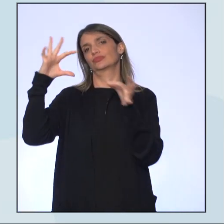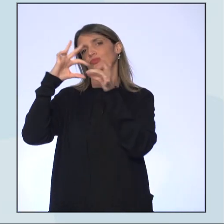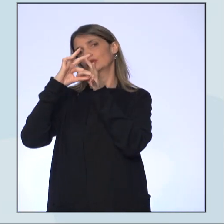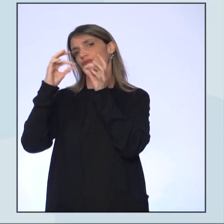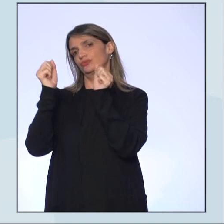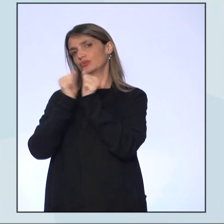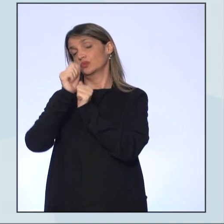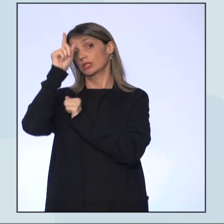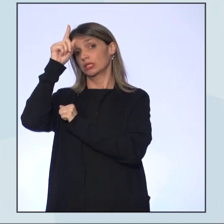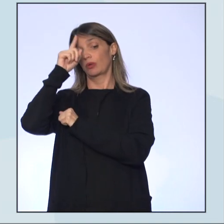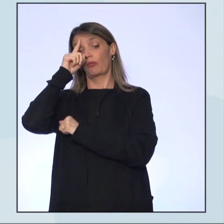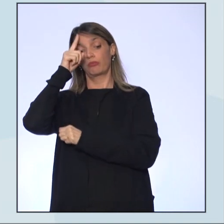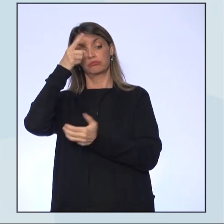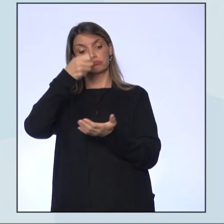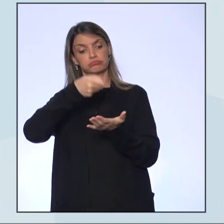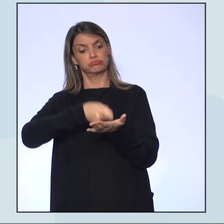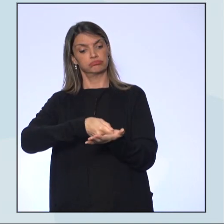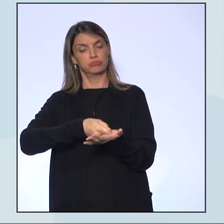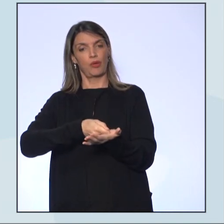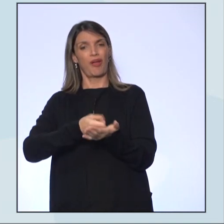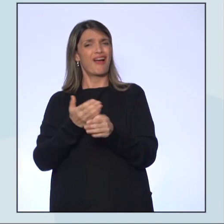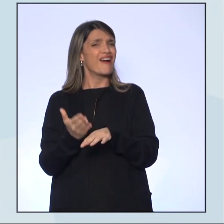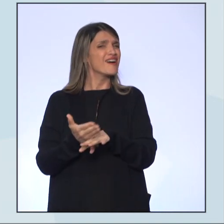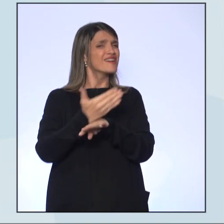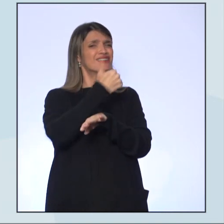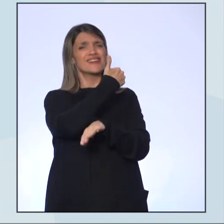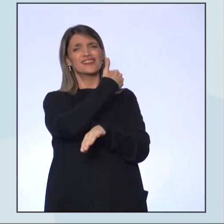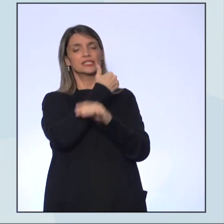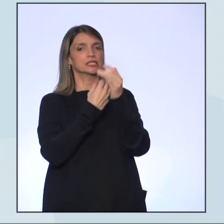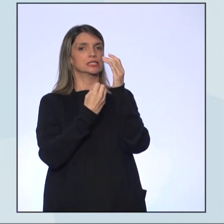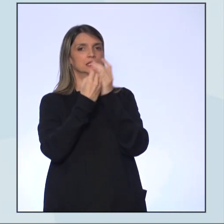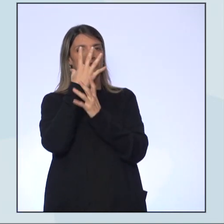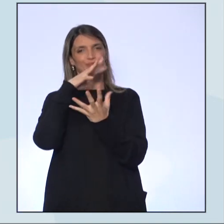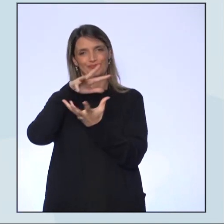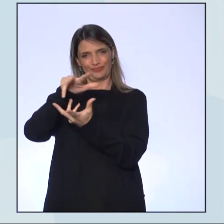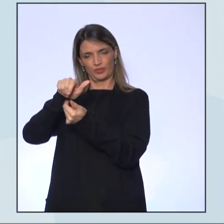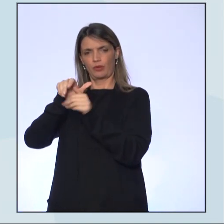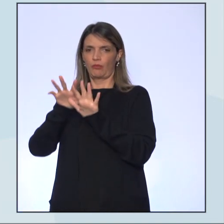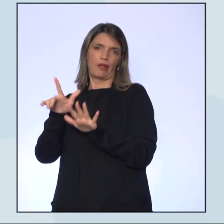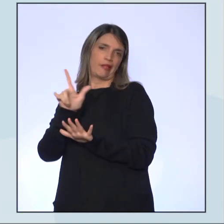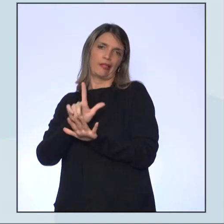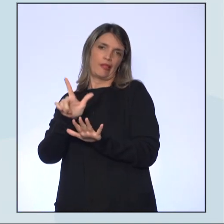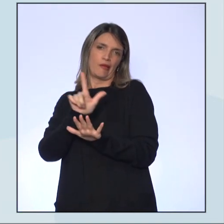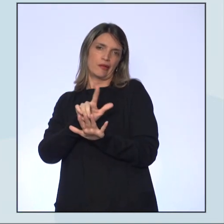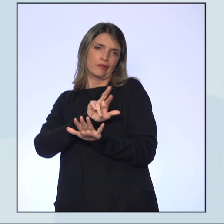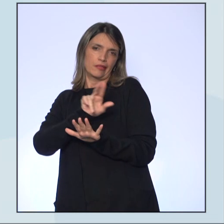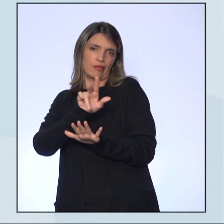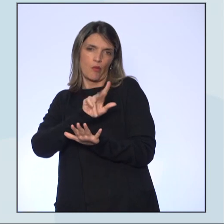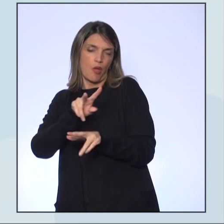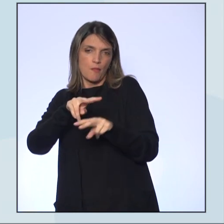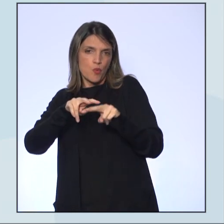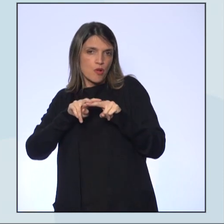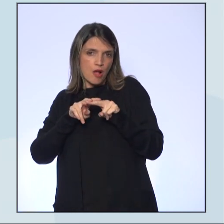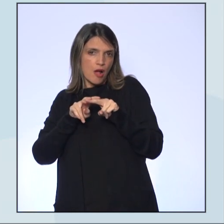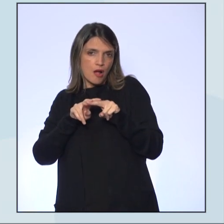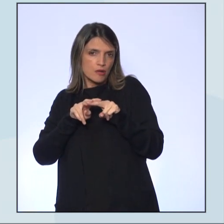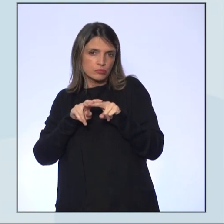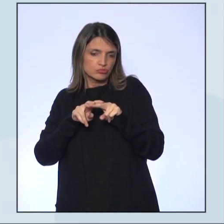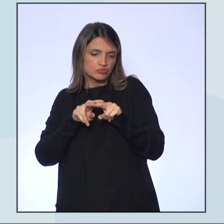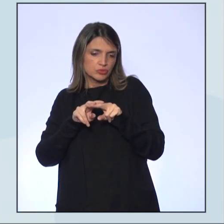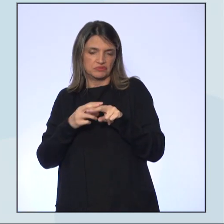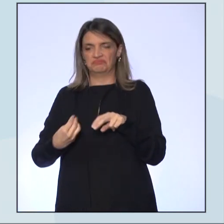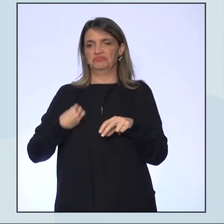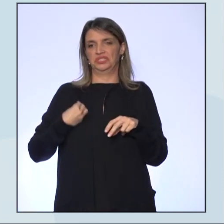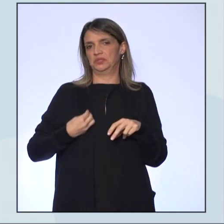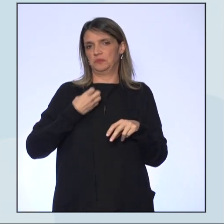essa decisão antes da criação do universo, mas é claro que não é por causa de quaisquer boas ações